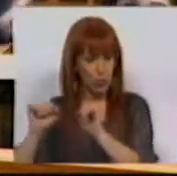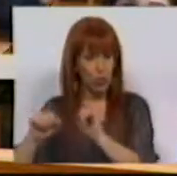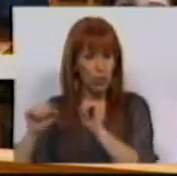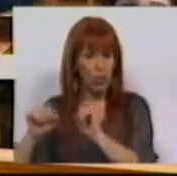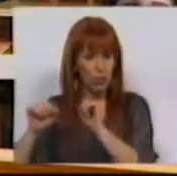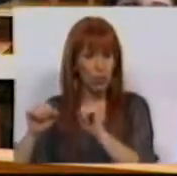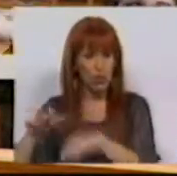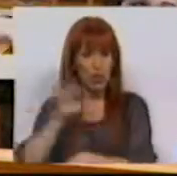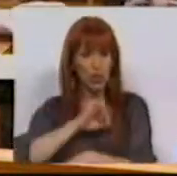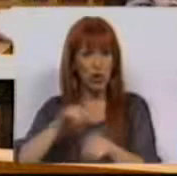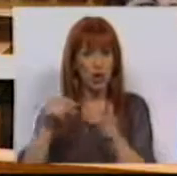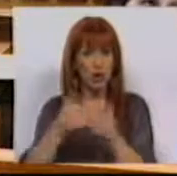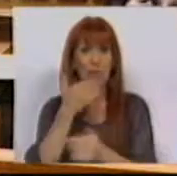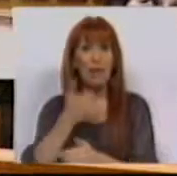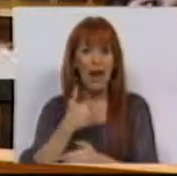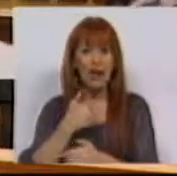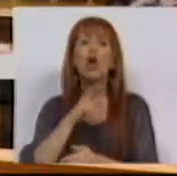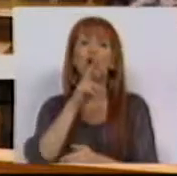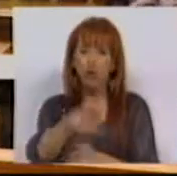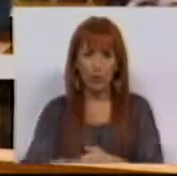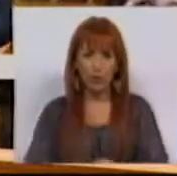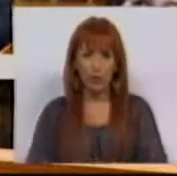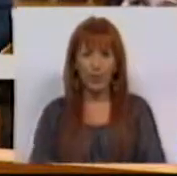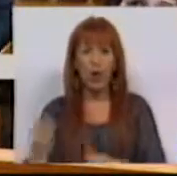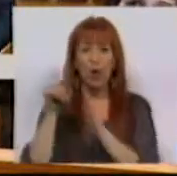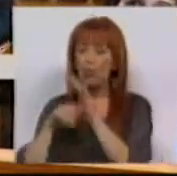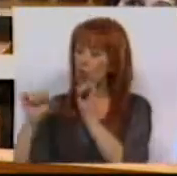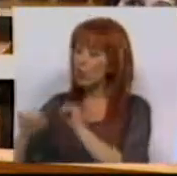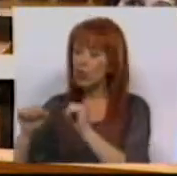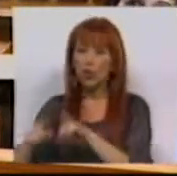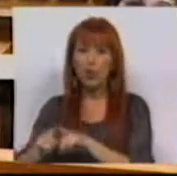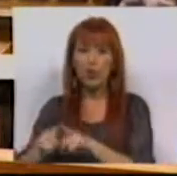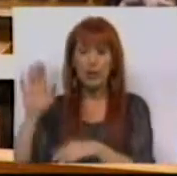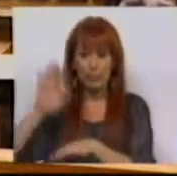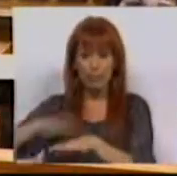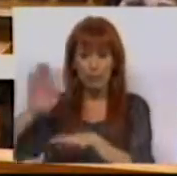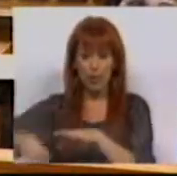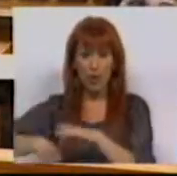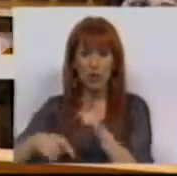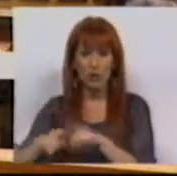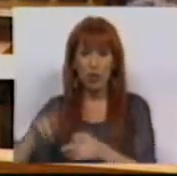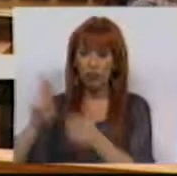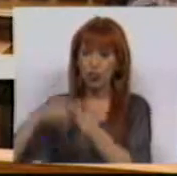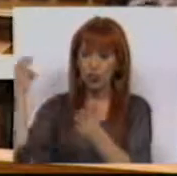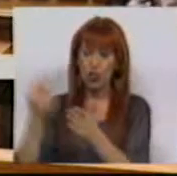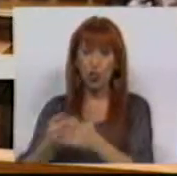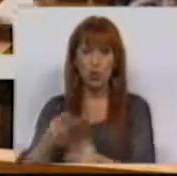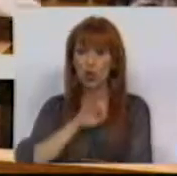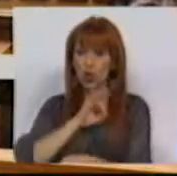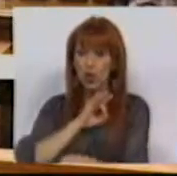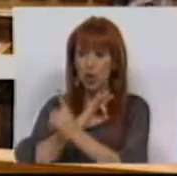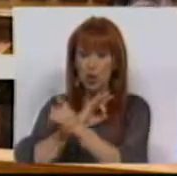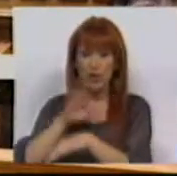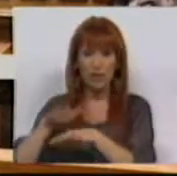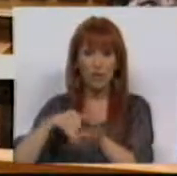um memorando, os senhores pedem, eu respondo. Um memorando que resulta do chumbo que os